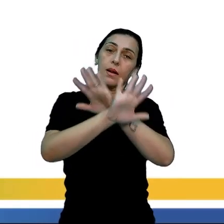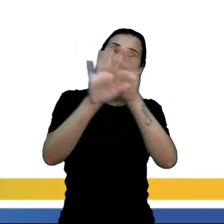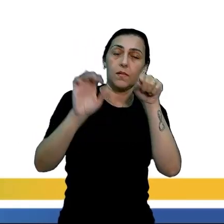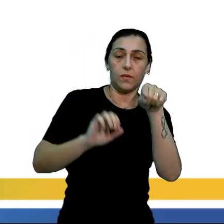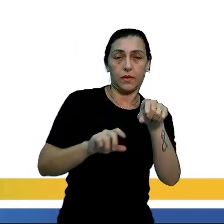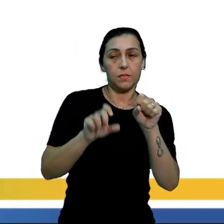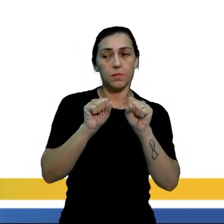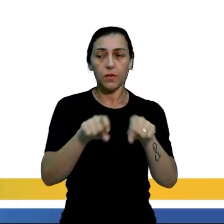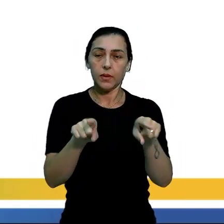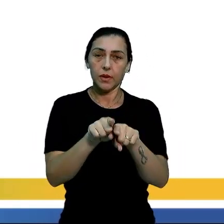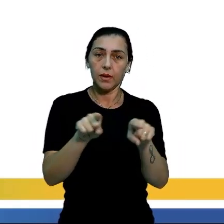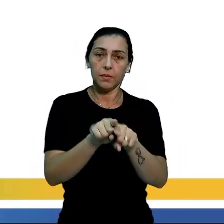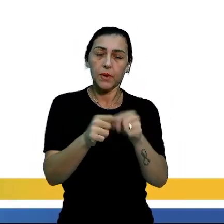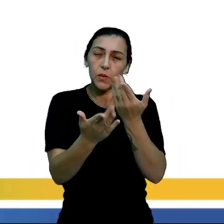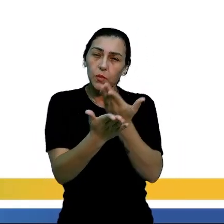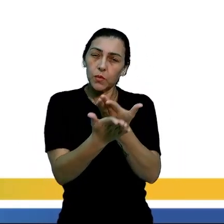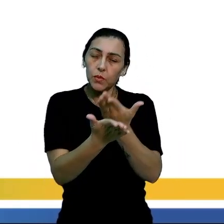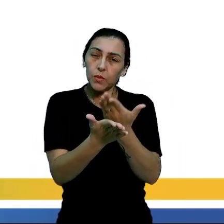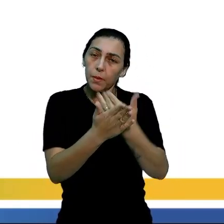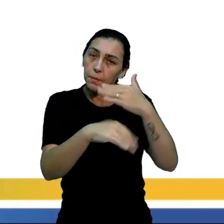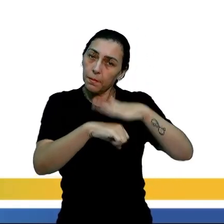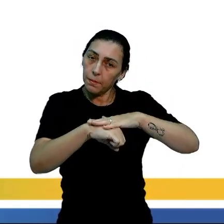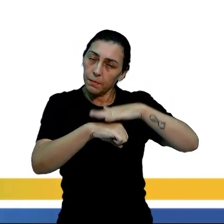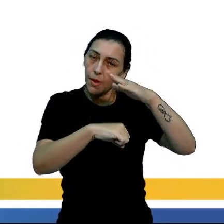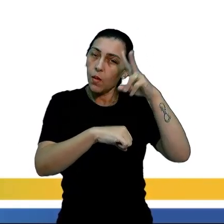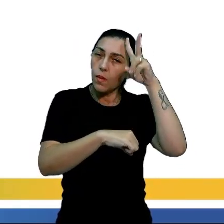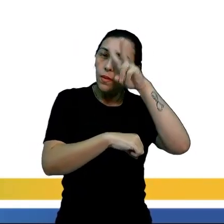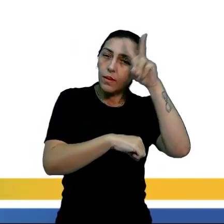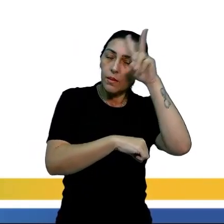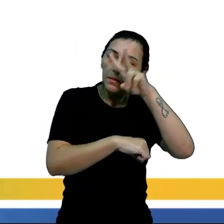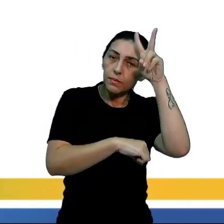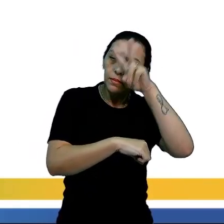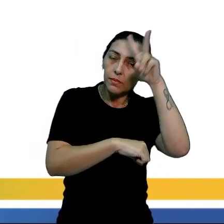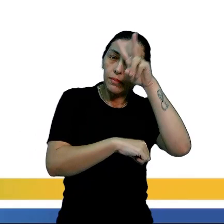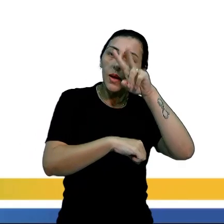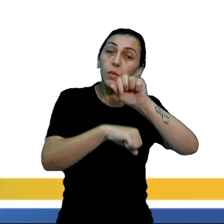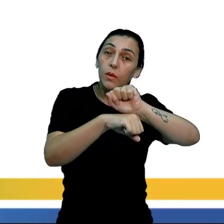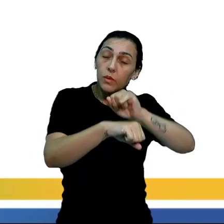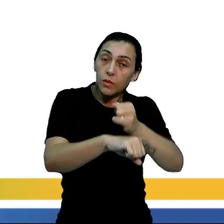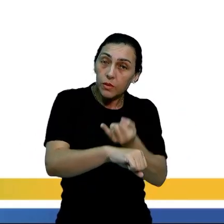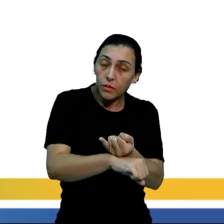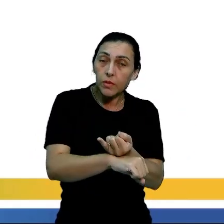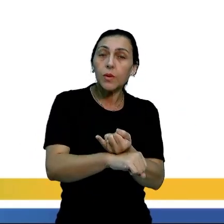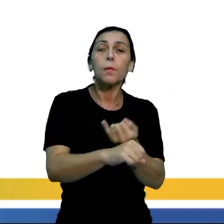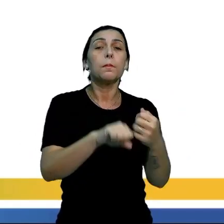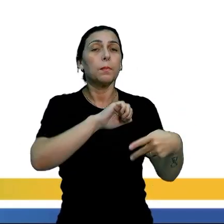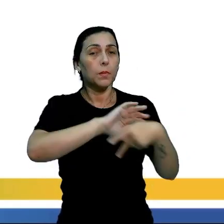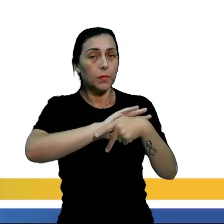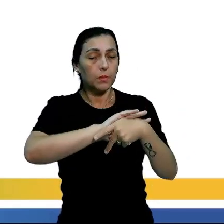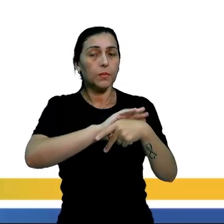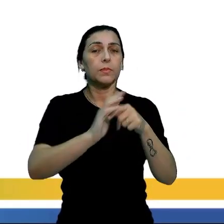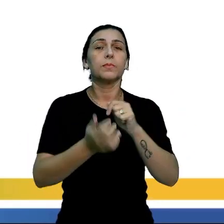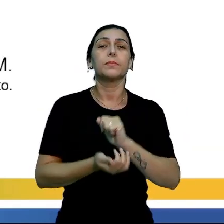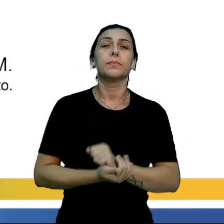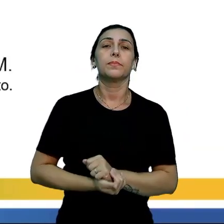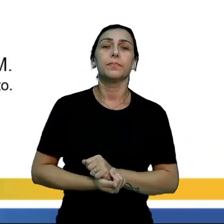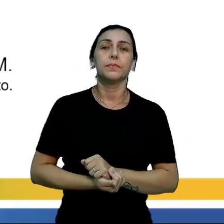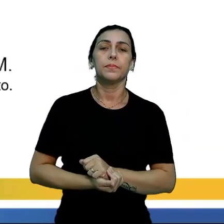pode fazer um adendo aí, estudar um pouco mais, né, ou relembrar sobre os adjetivos possessivos, né, galera?